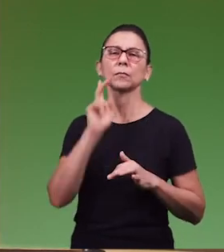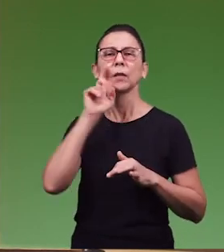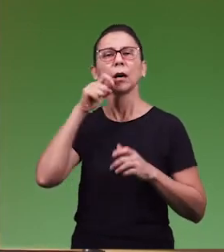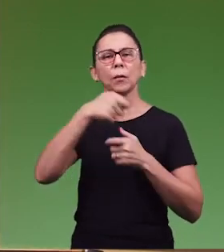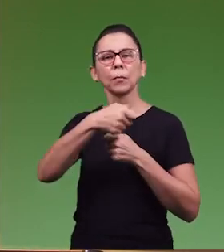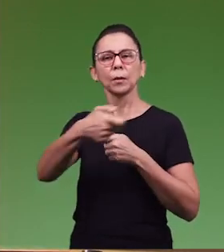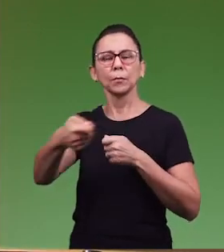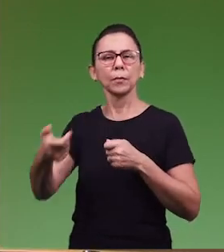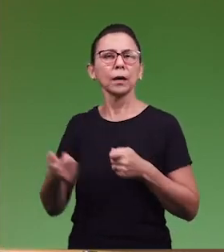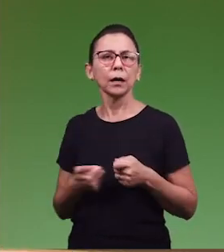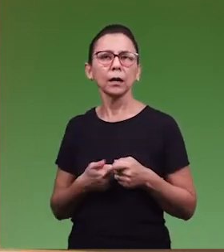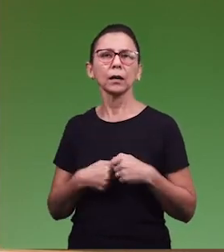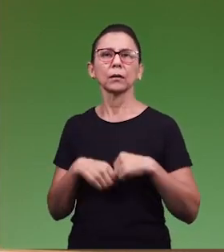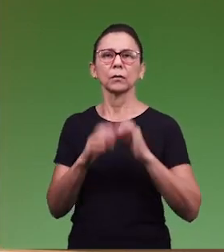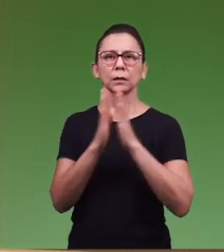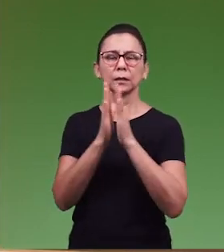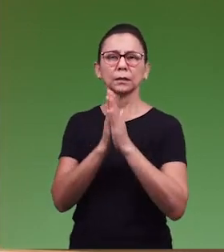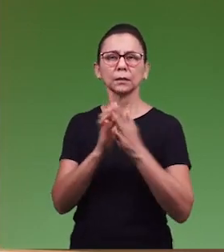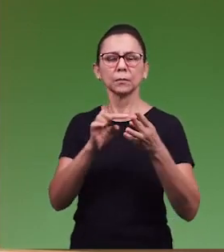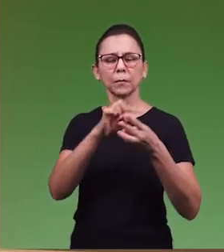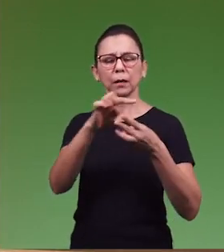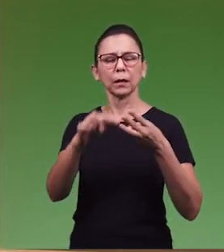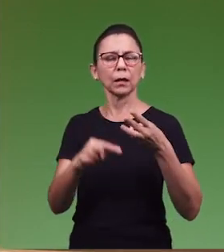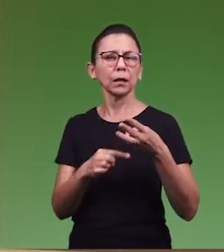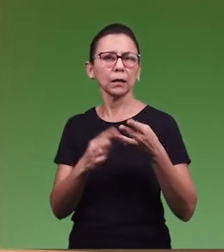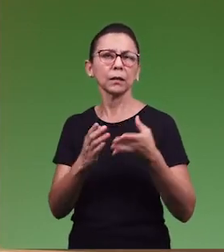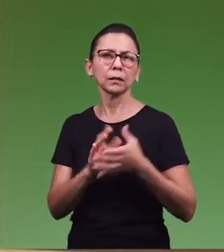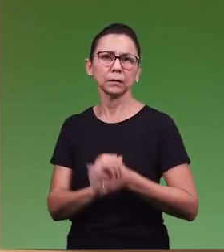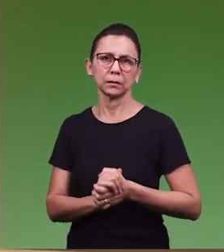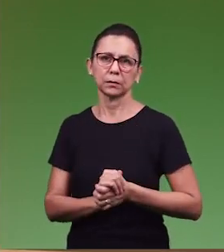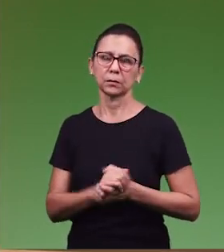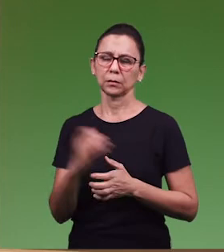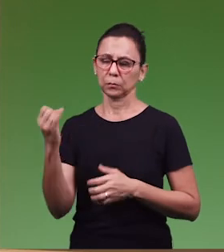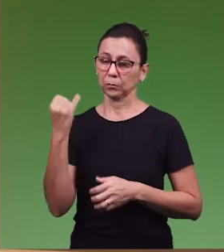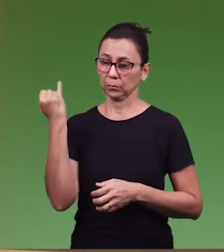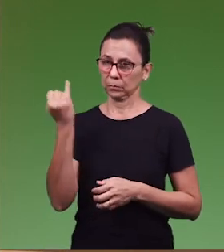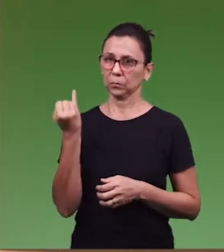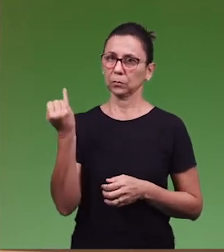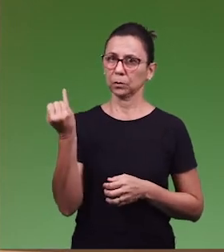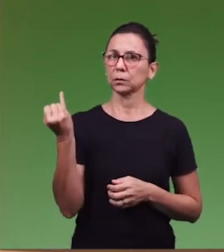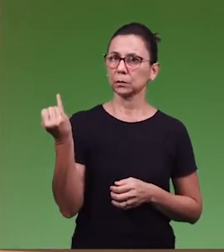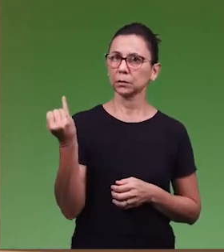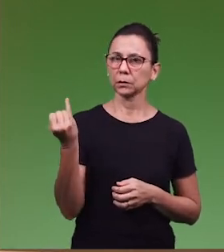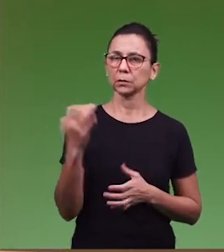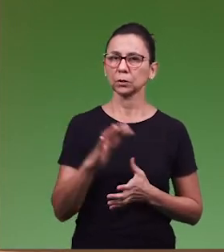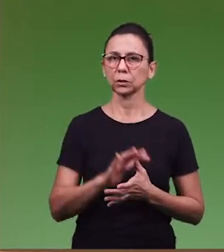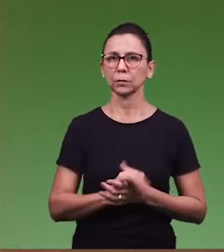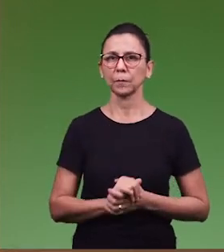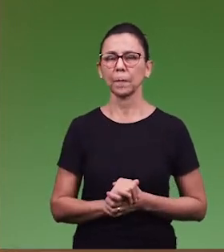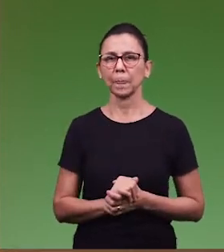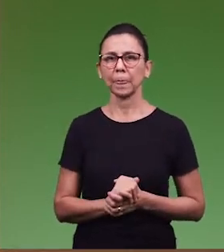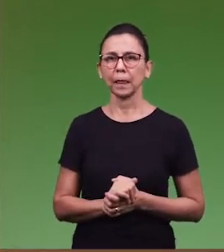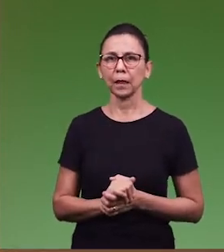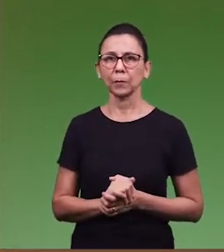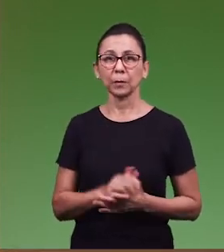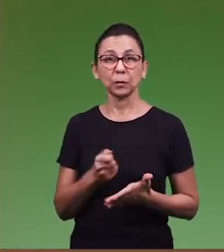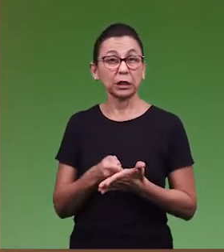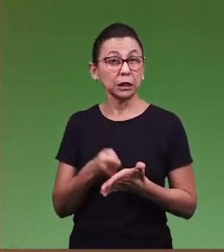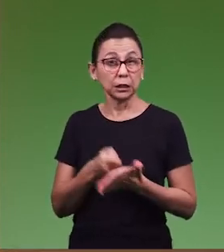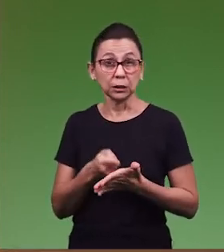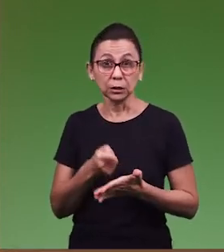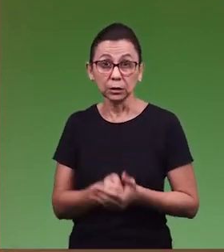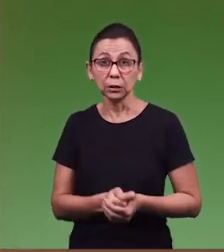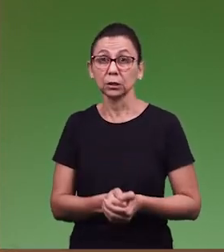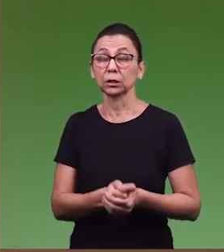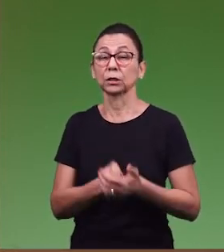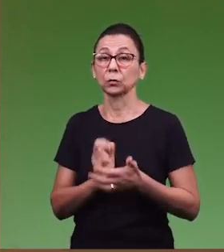essa palavra era fundamental porque quando ela fala na perseverança, na doutrina dos apóstolos, ela está